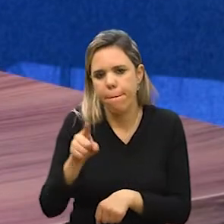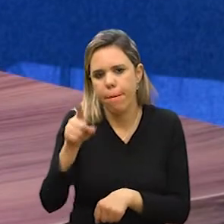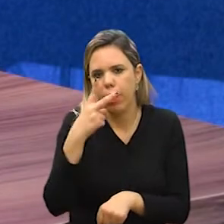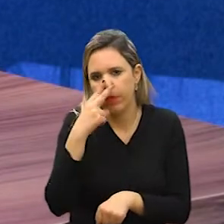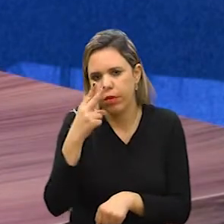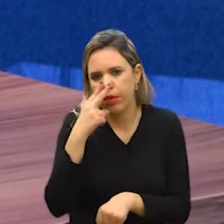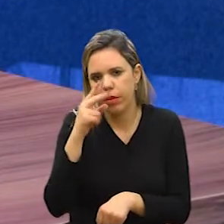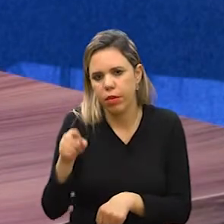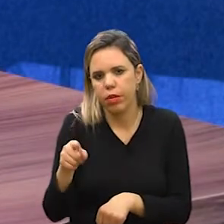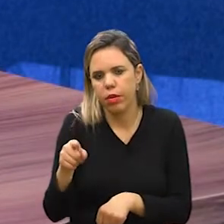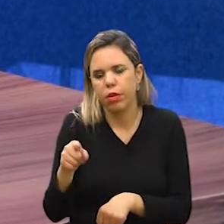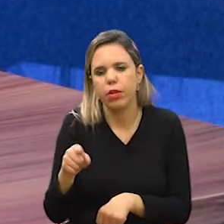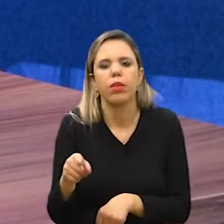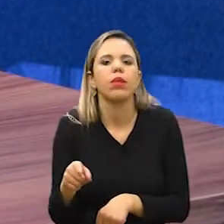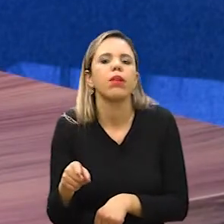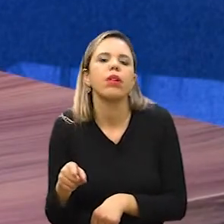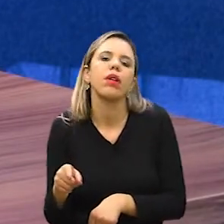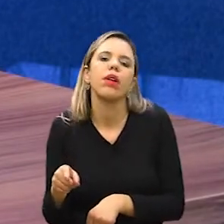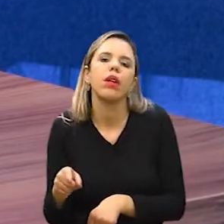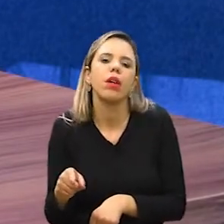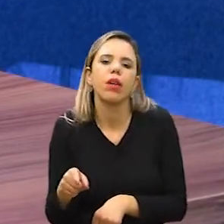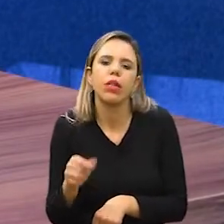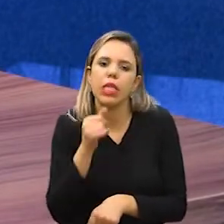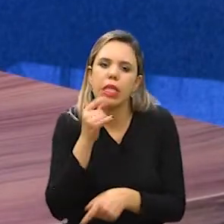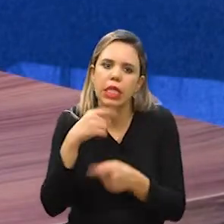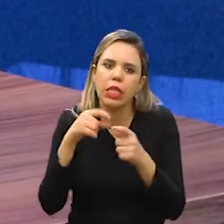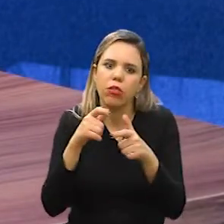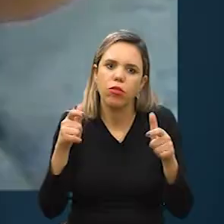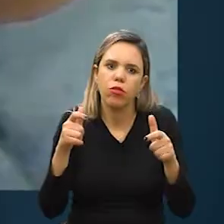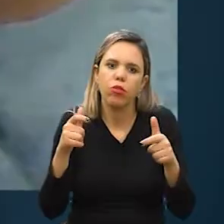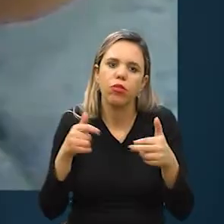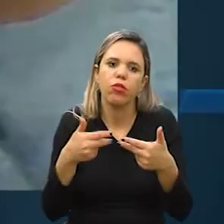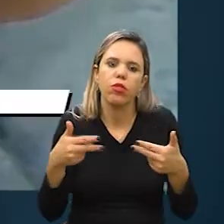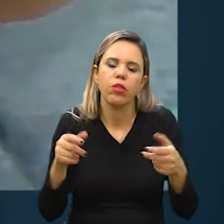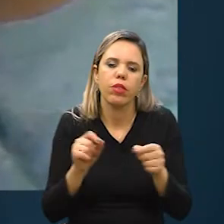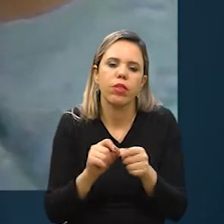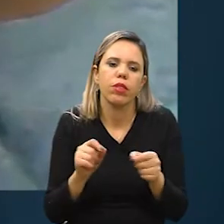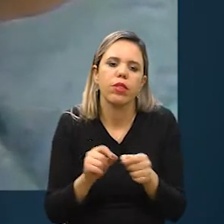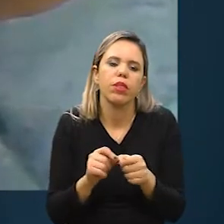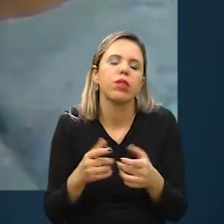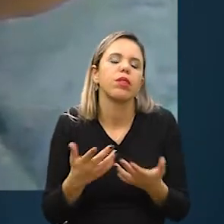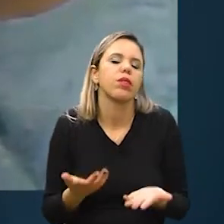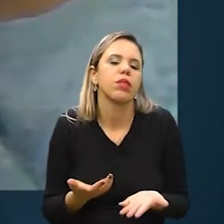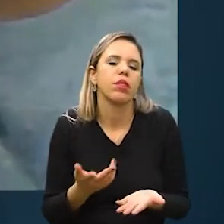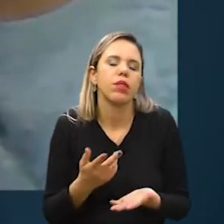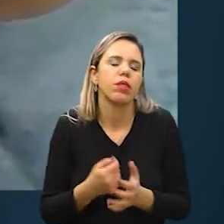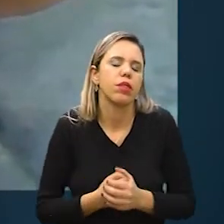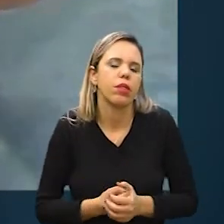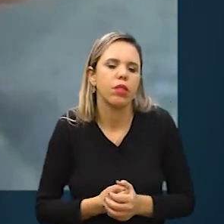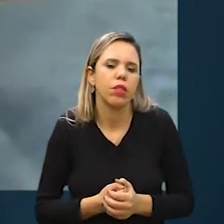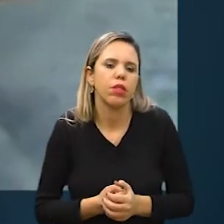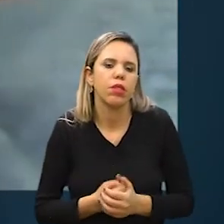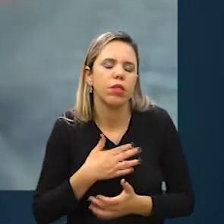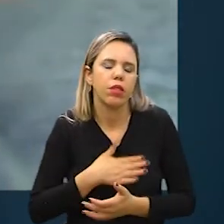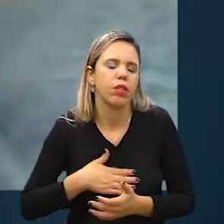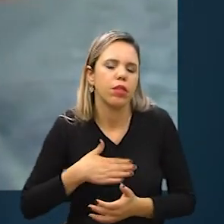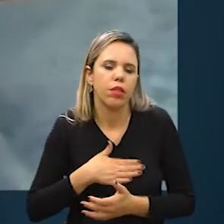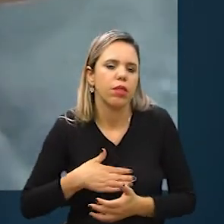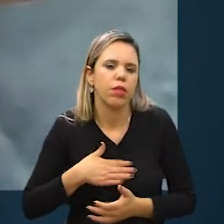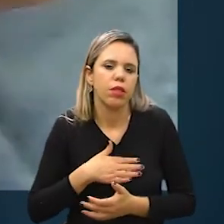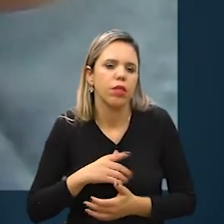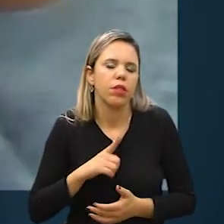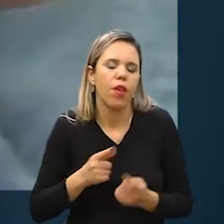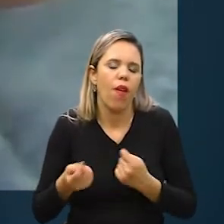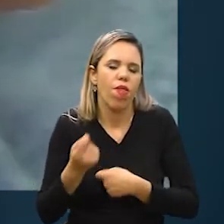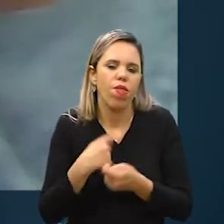porque você parece ser um workaholic, é mais ou menos por aí? É por aí. E assim, sabe, a satisfação é a